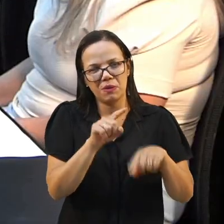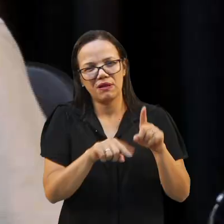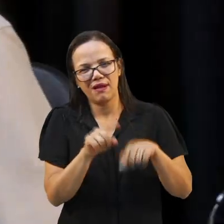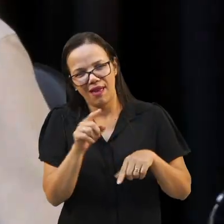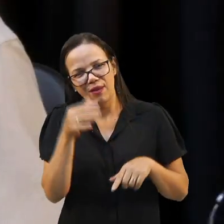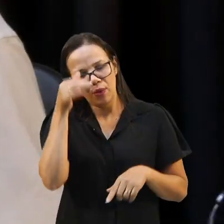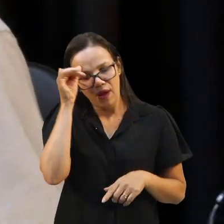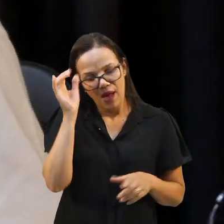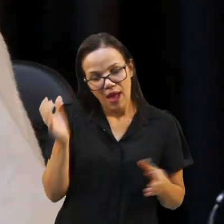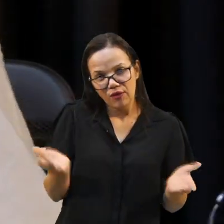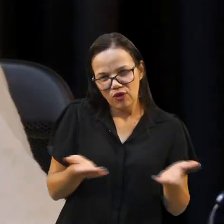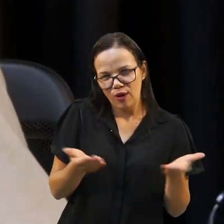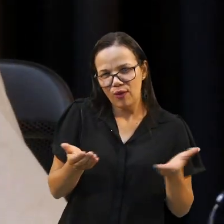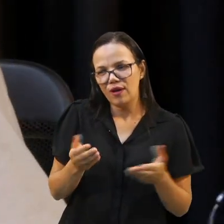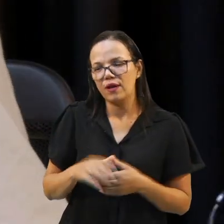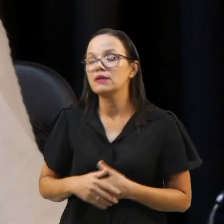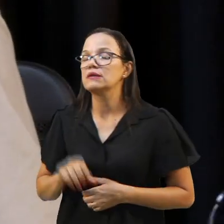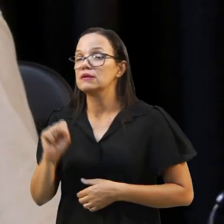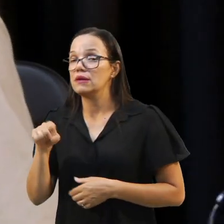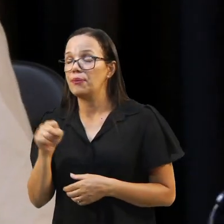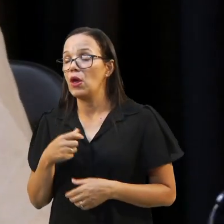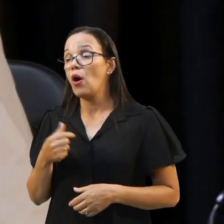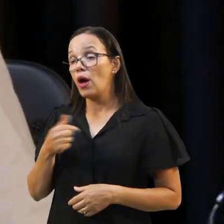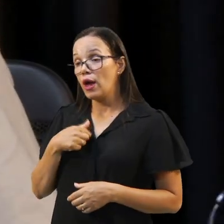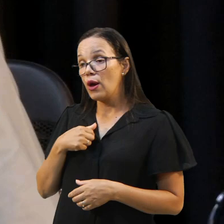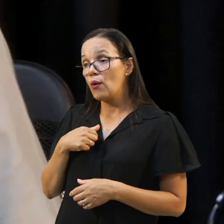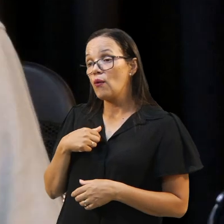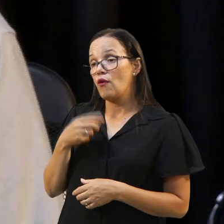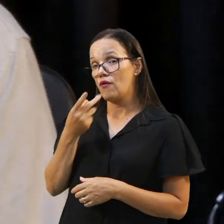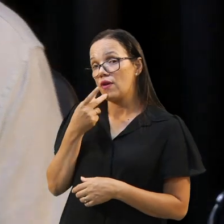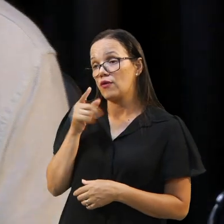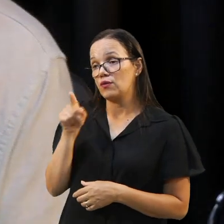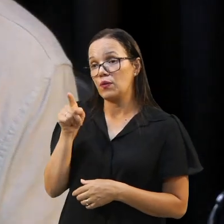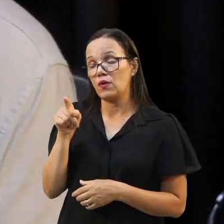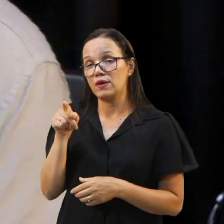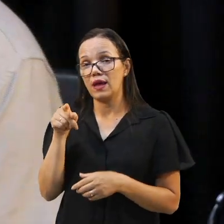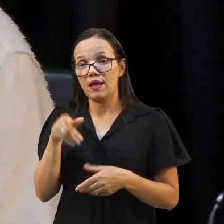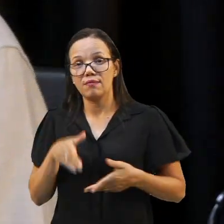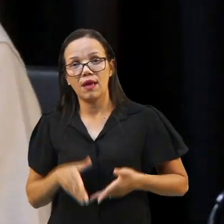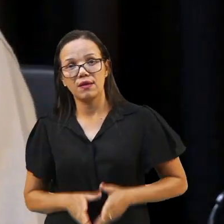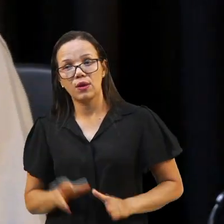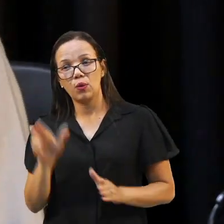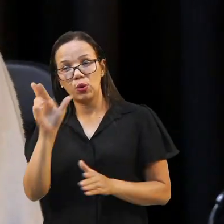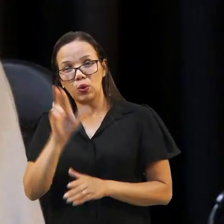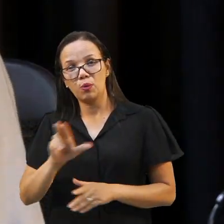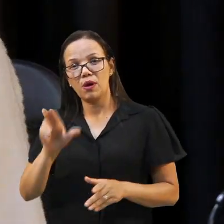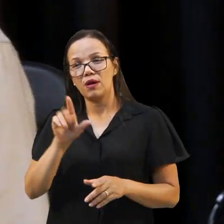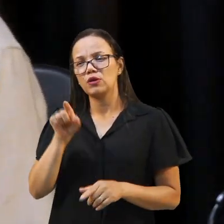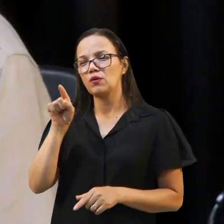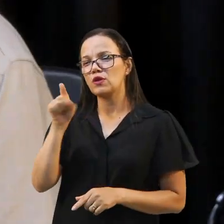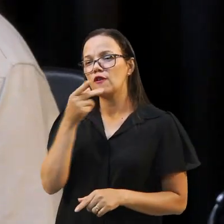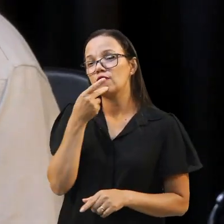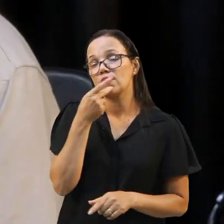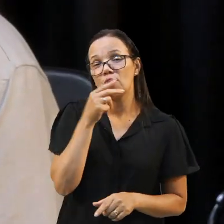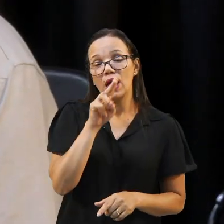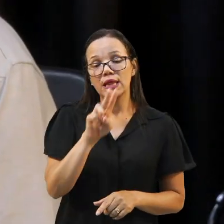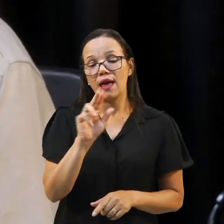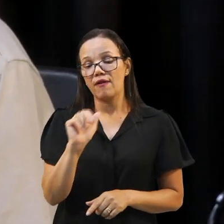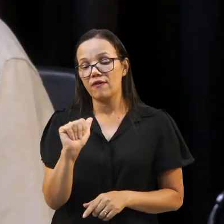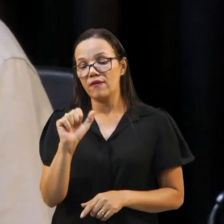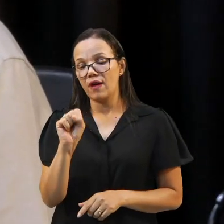aí, eu não posso deixar de passar, porque eu sou uberlandense. Aí o senhor citou a Vasconcelos